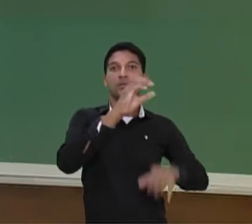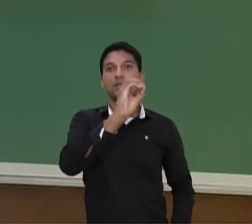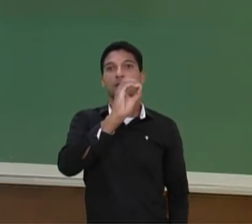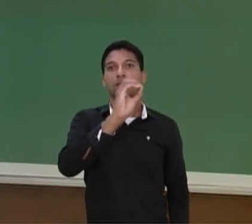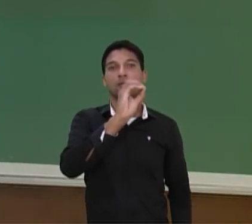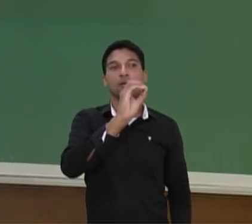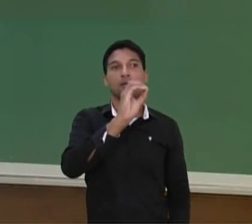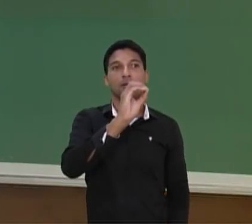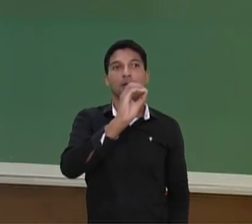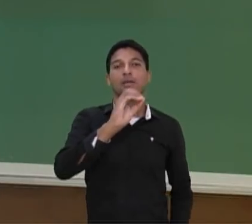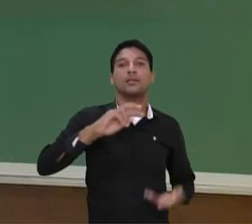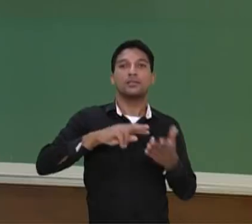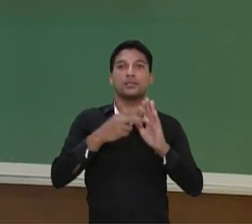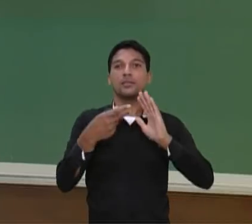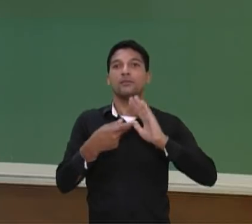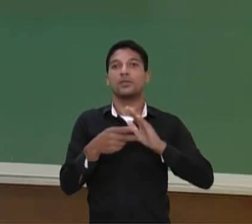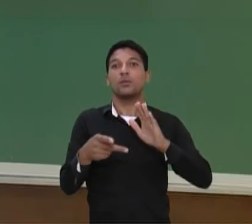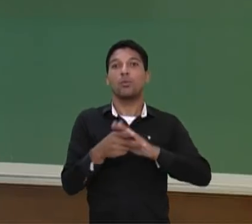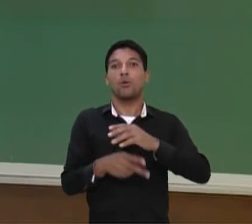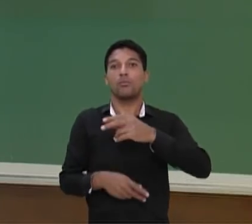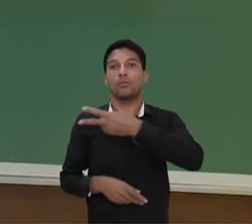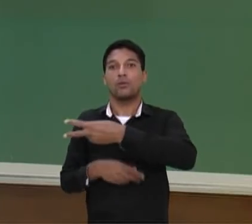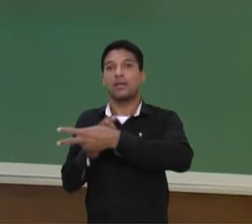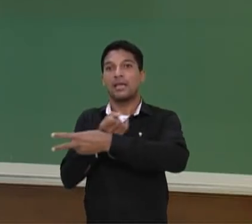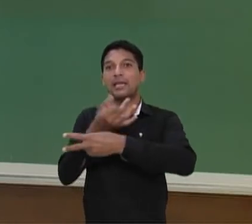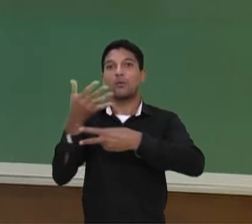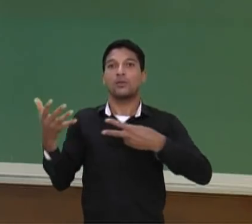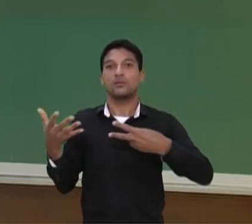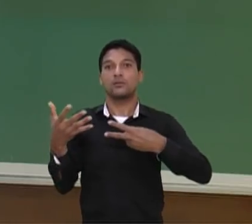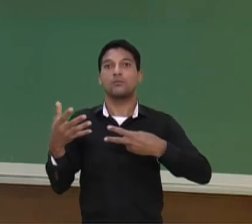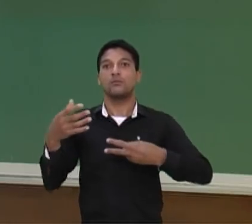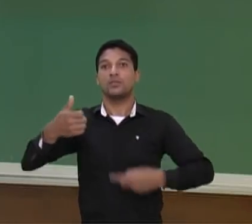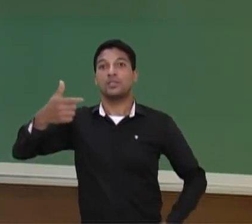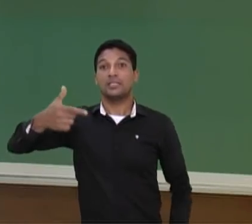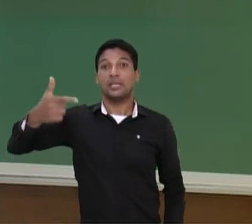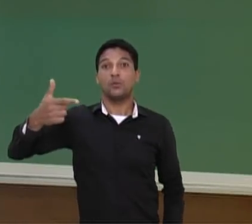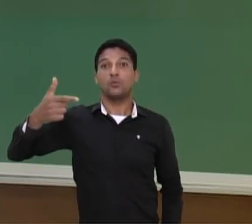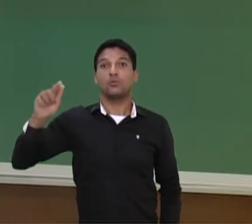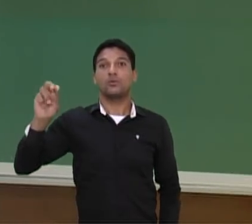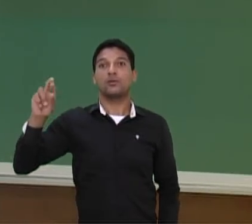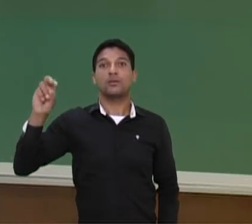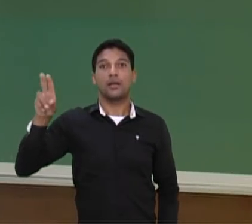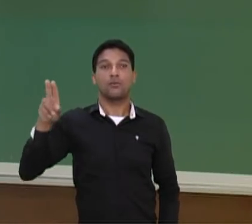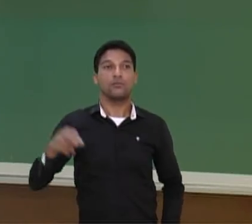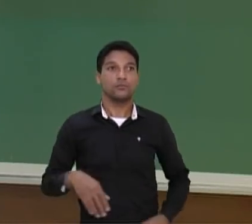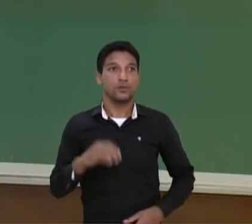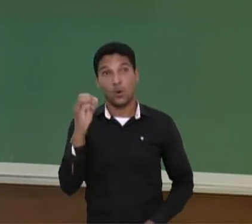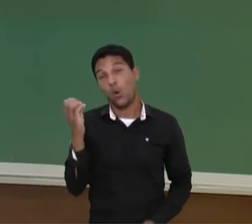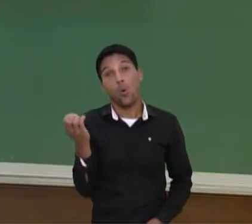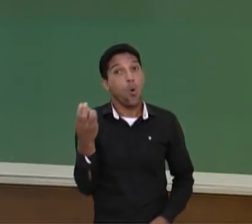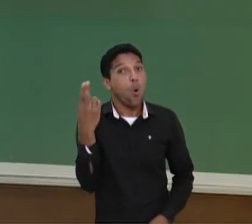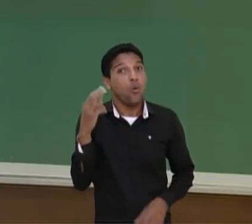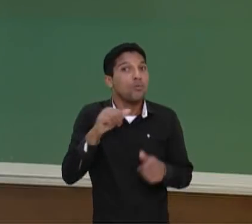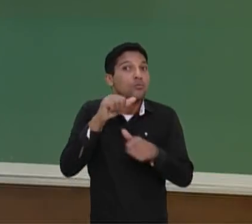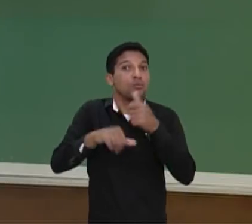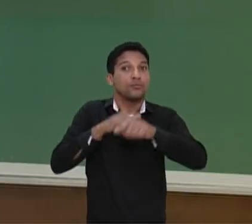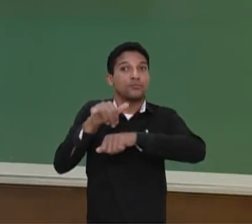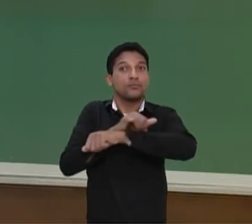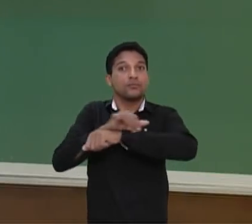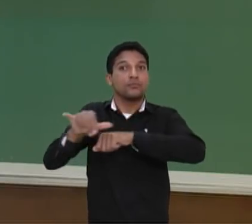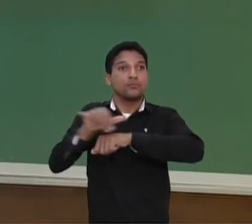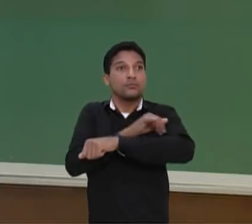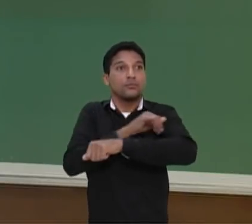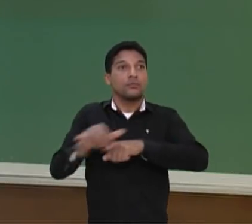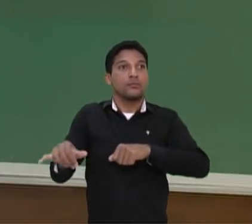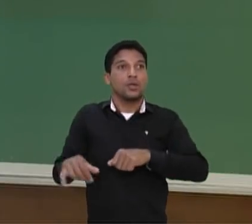uma equação do segundo grau ou então vamos fazer dessa forma então menos